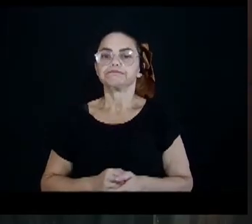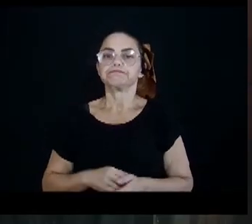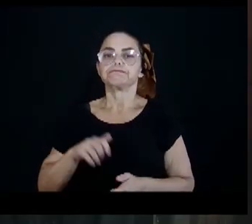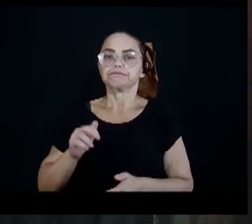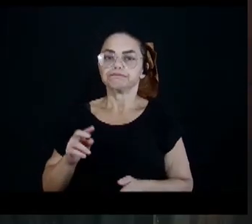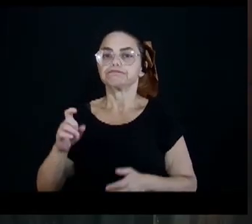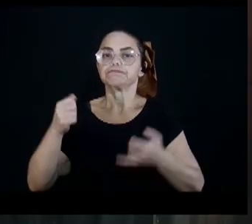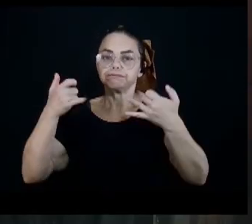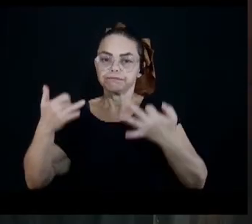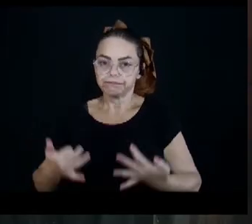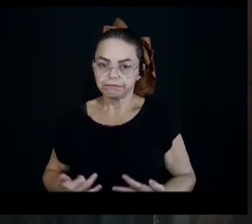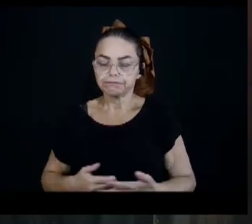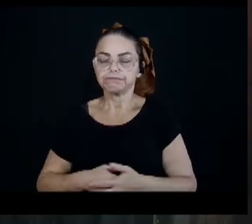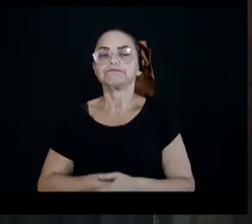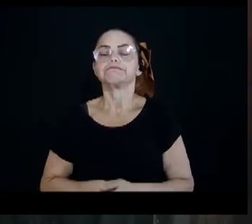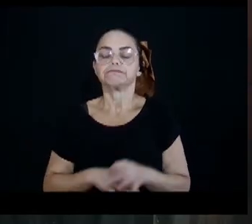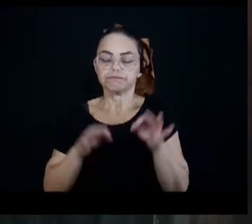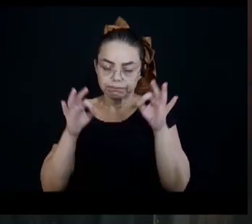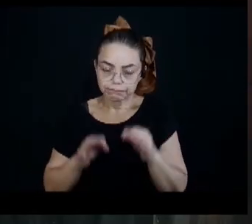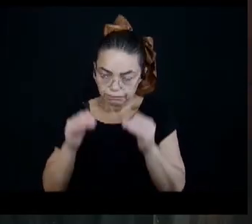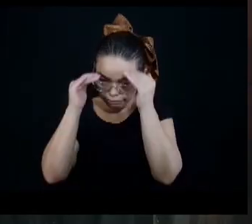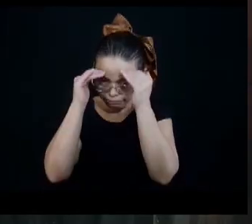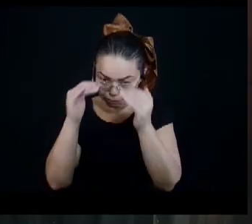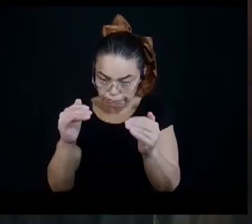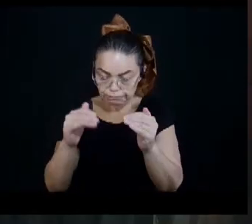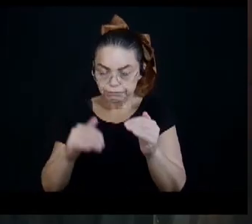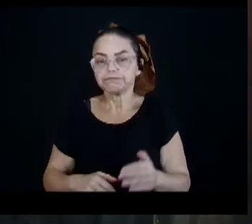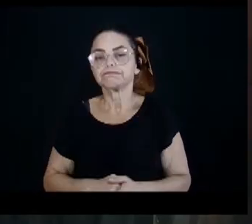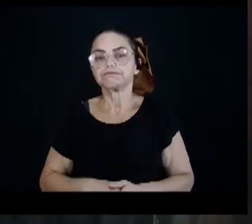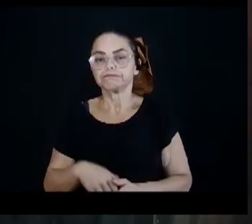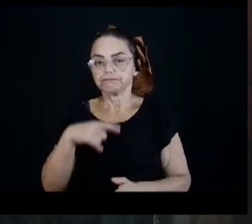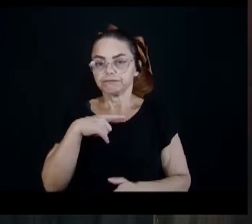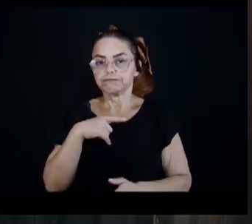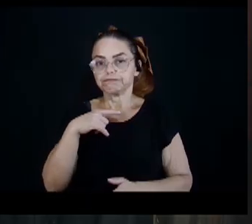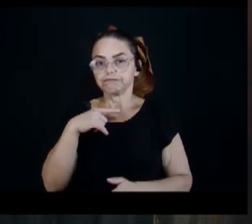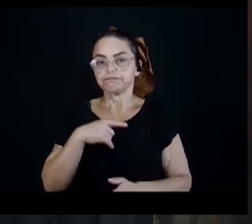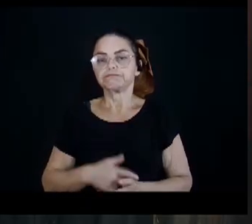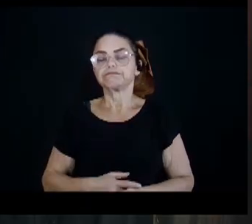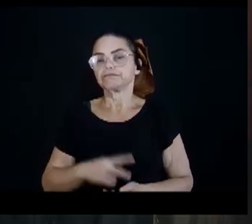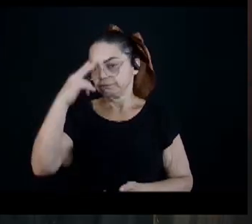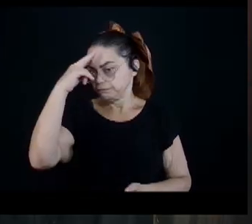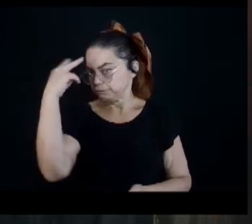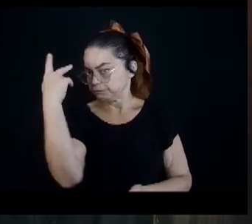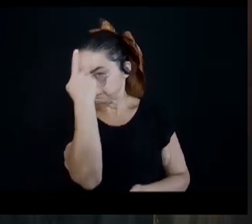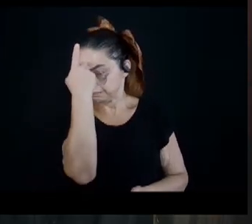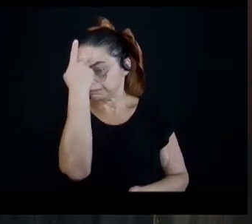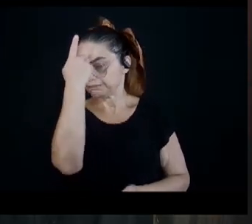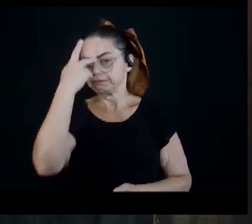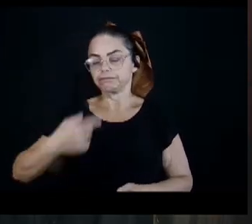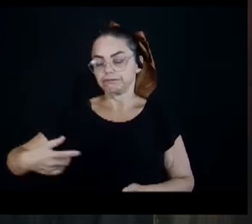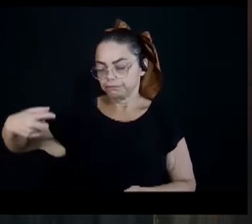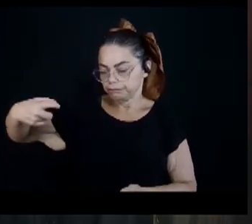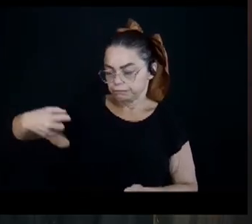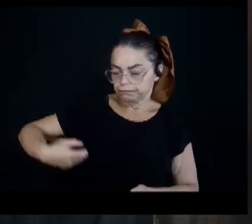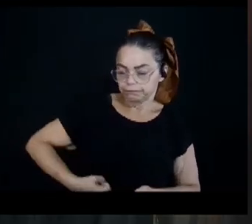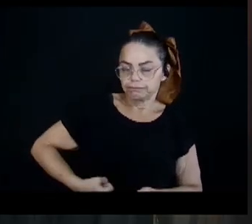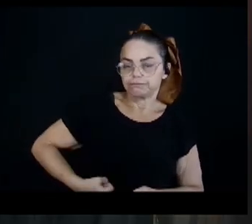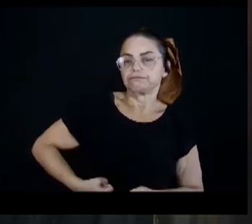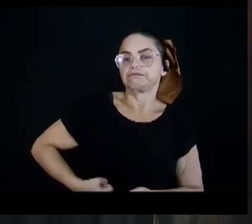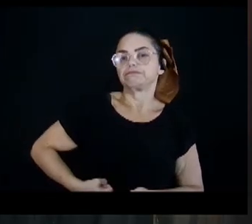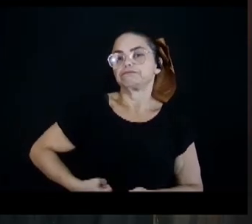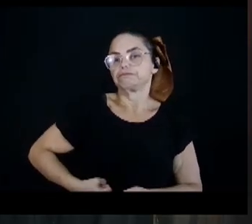fizer direitinho e eu tiver essa virada de chave, eu tomo o medicamento e ainda, né, eu faço